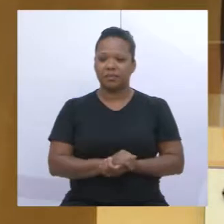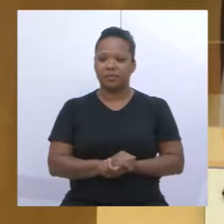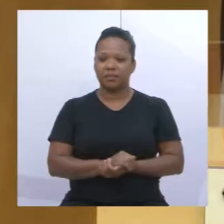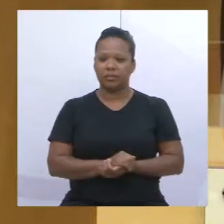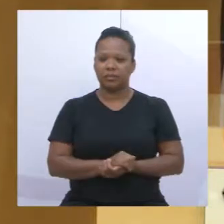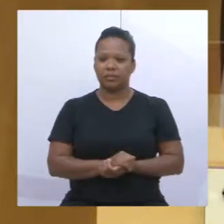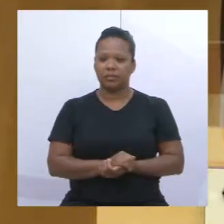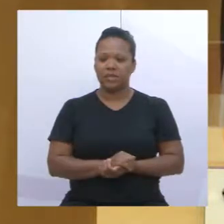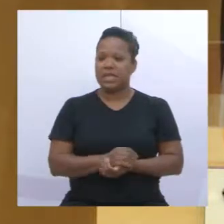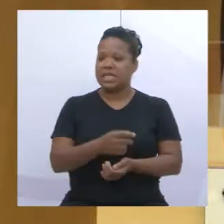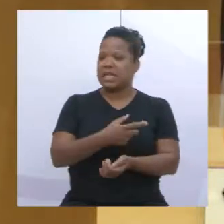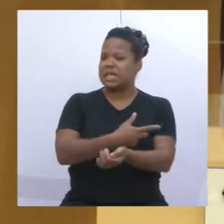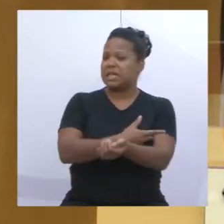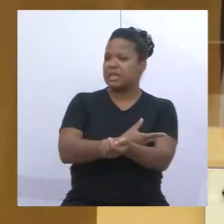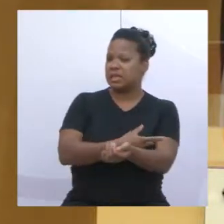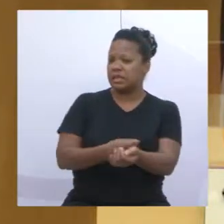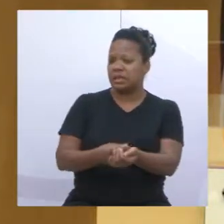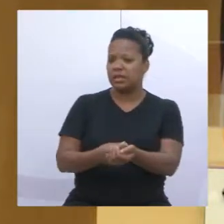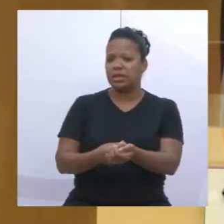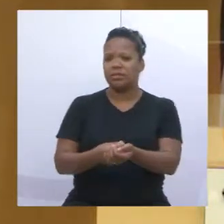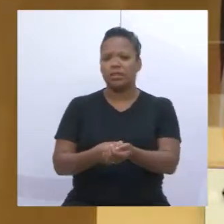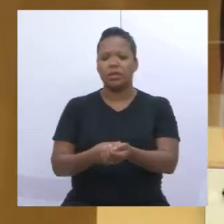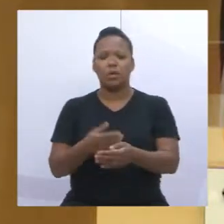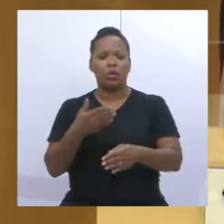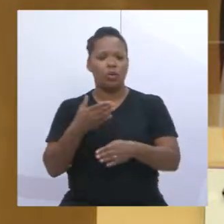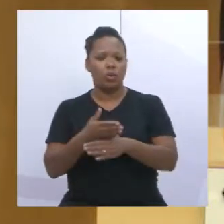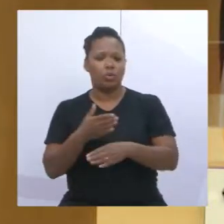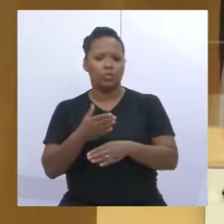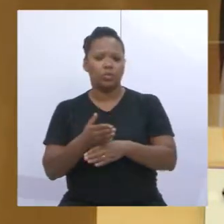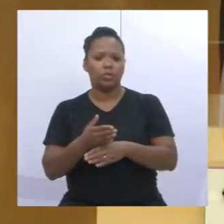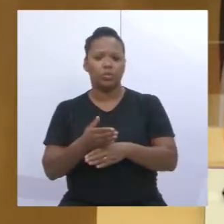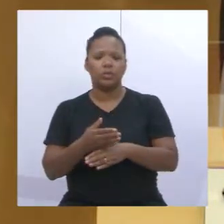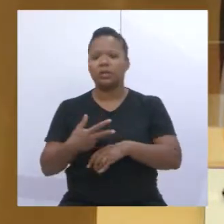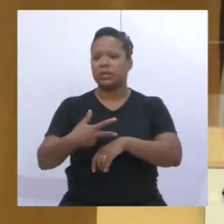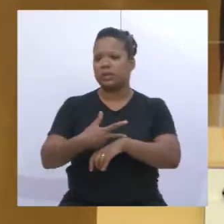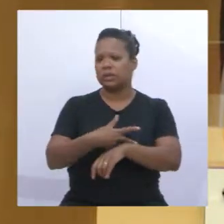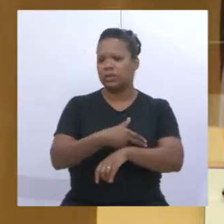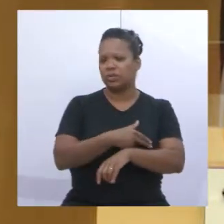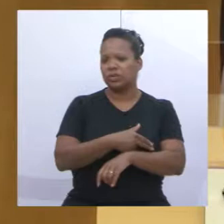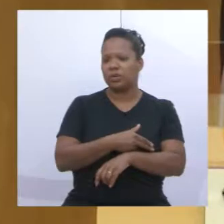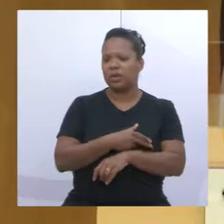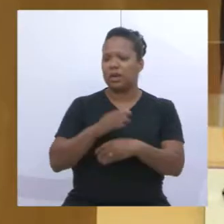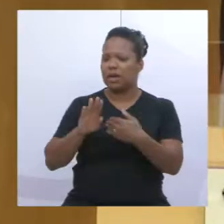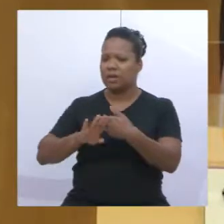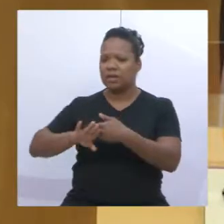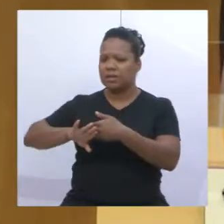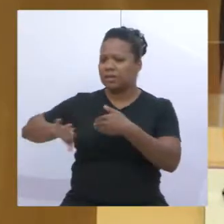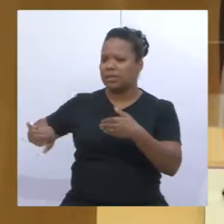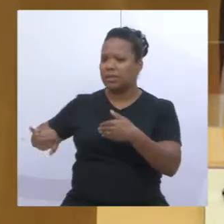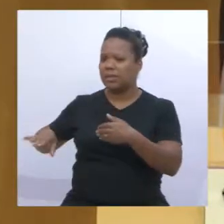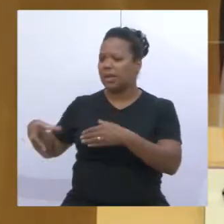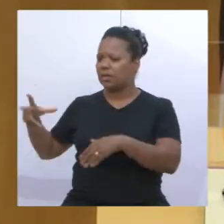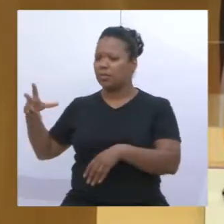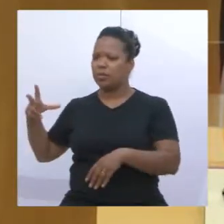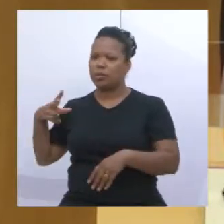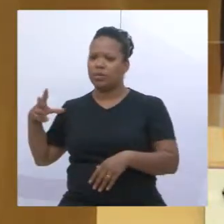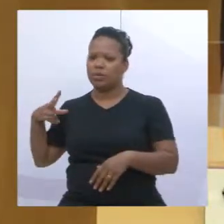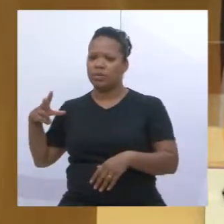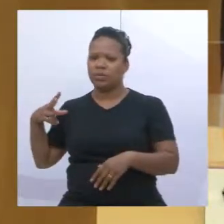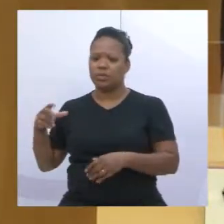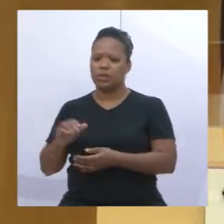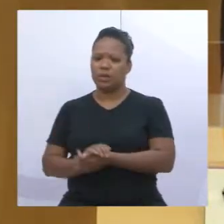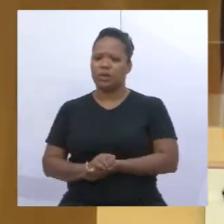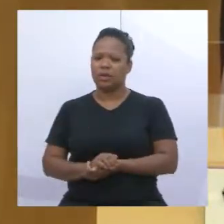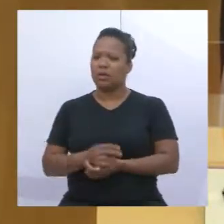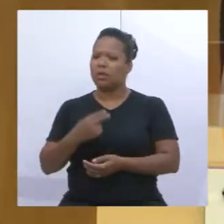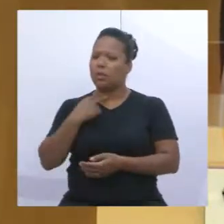seja exame, consulta ou cirurgia realizado fora dos trâmites legais do SUS, não terá objeto de